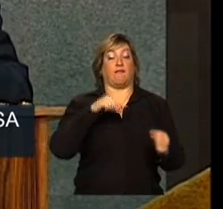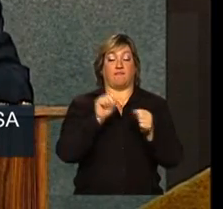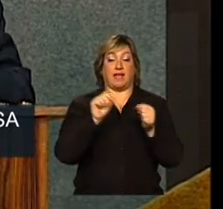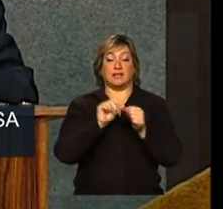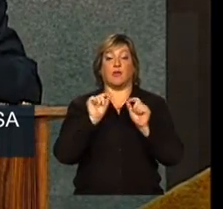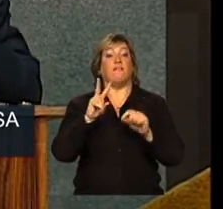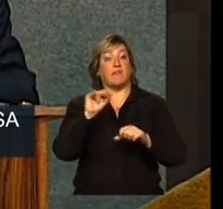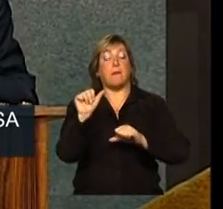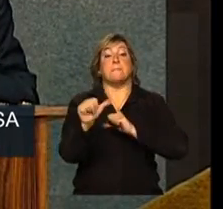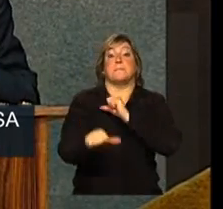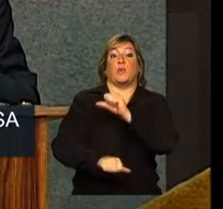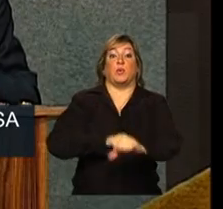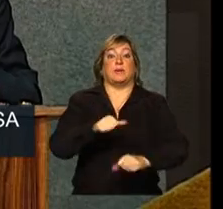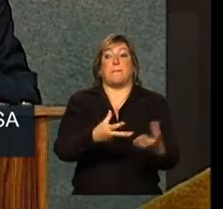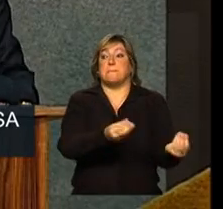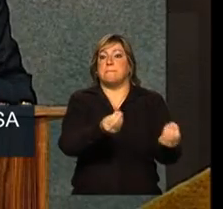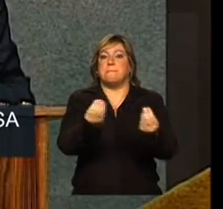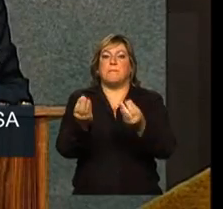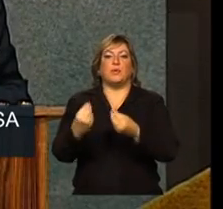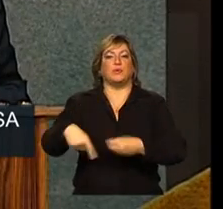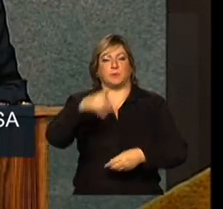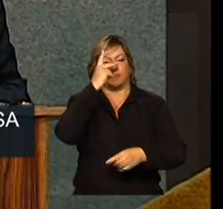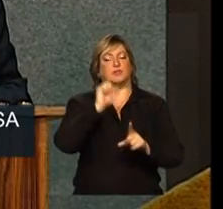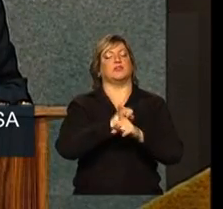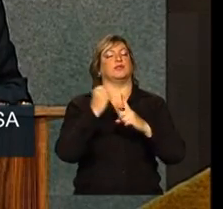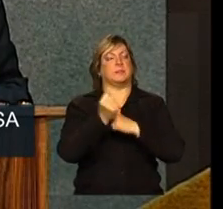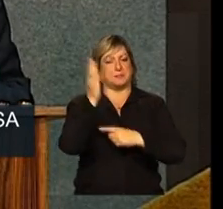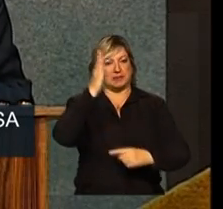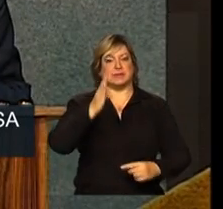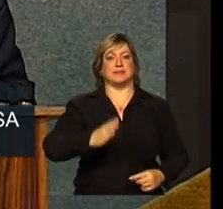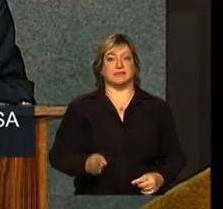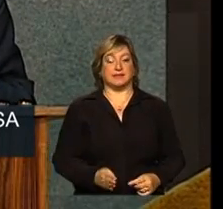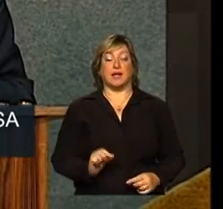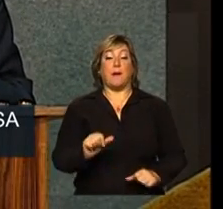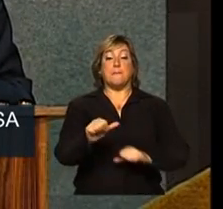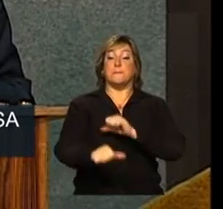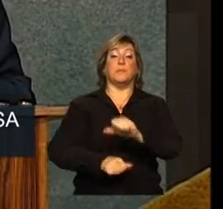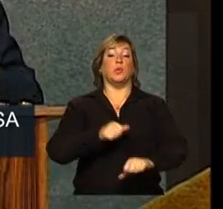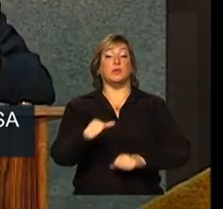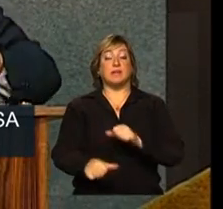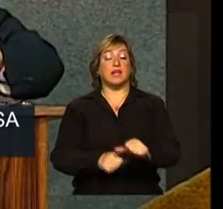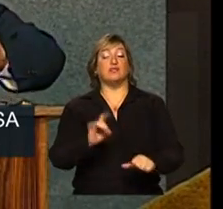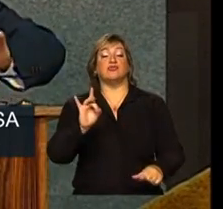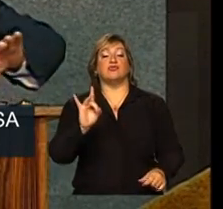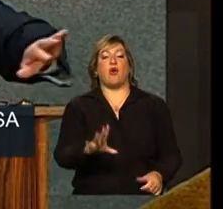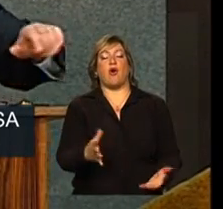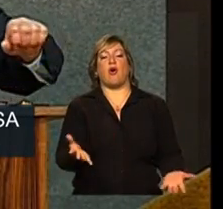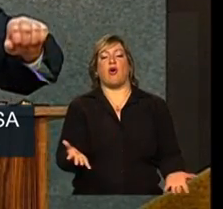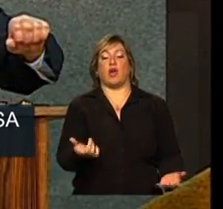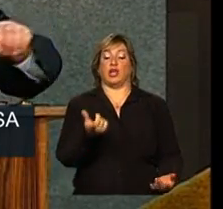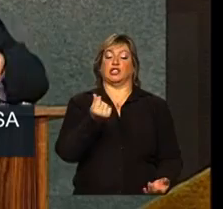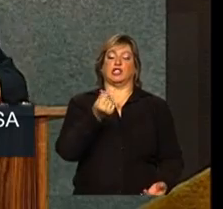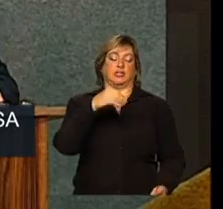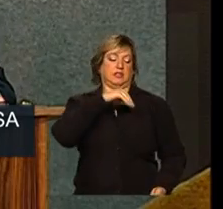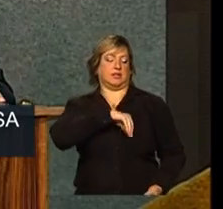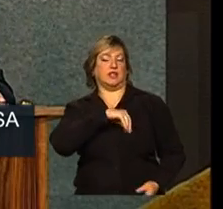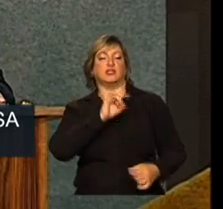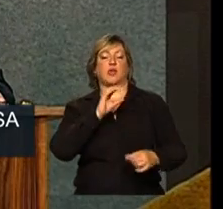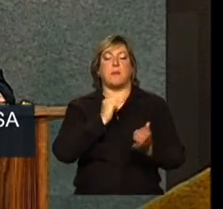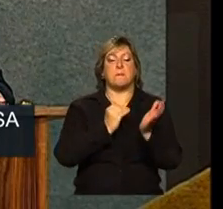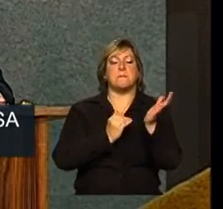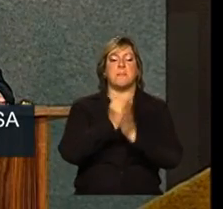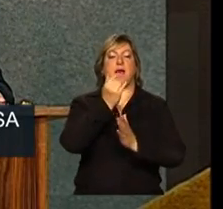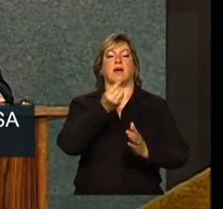que vai mudar muito a vida da sociedade brasileira. E mudar só, não, no plano econômico. Não é